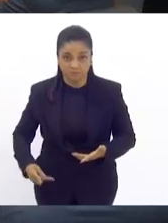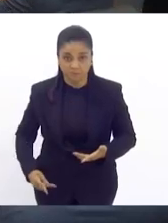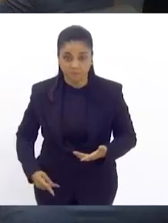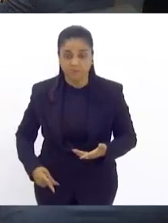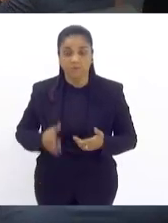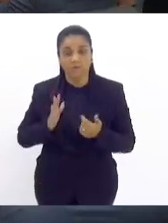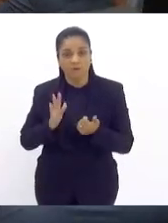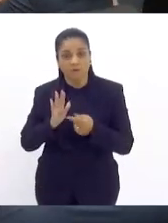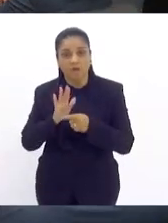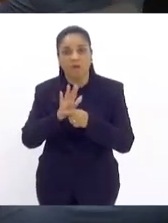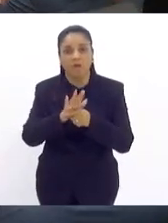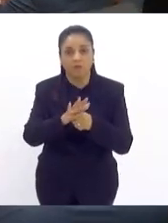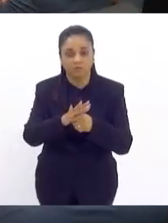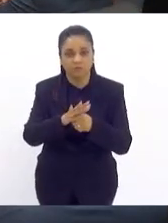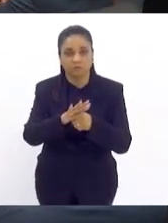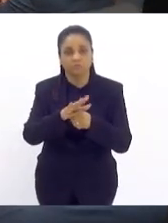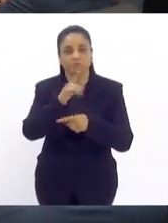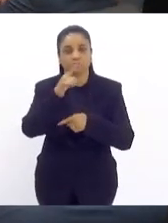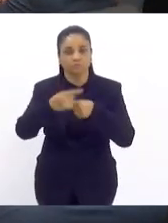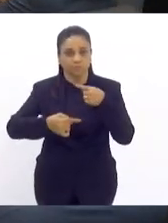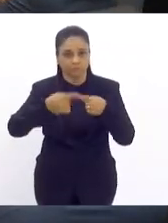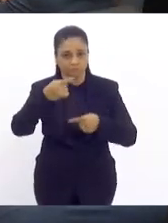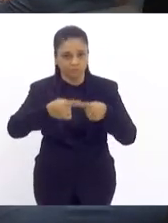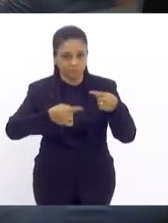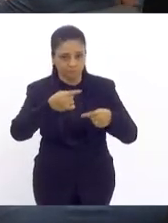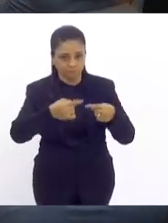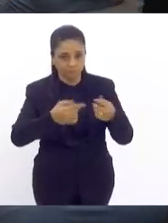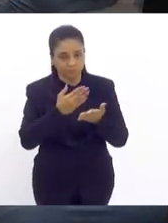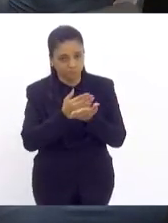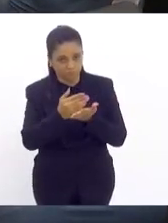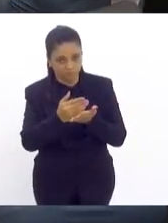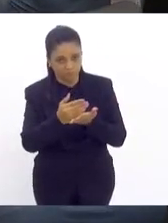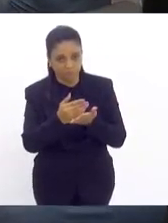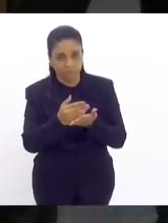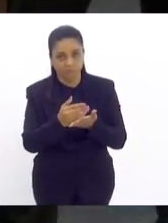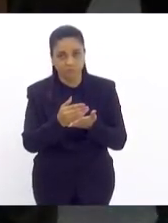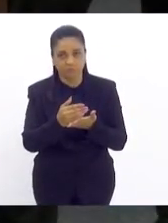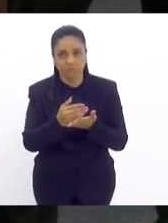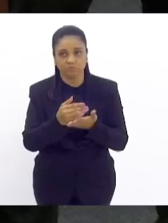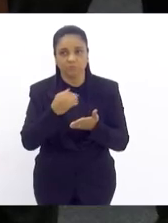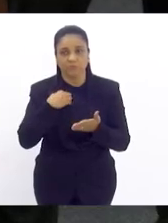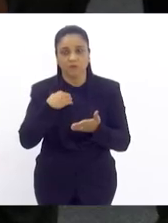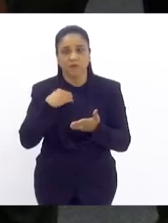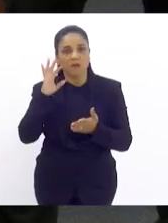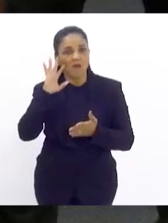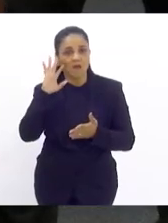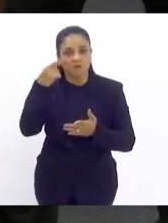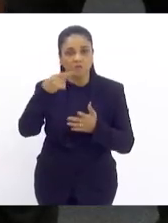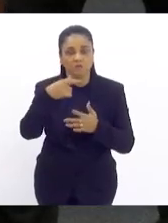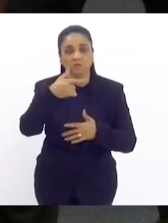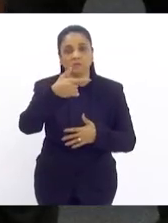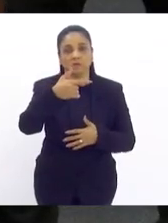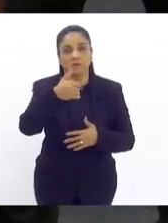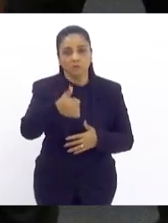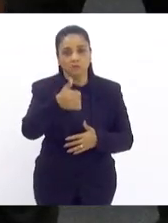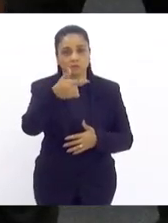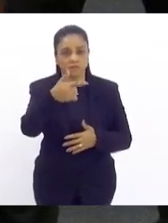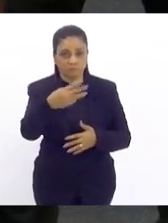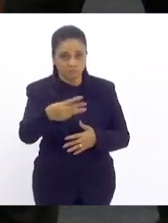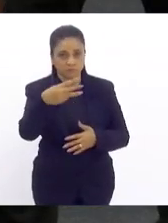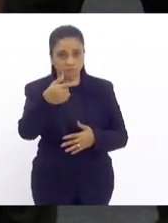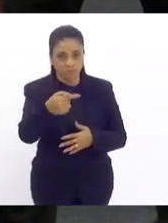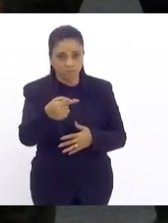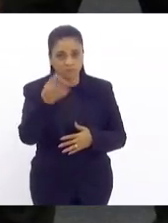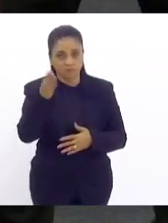com a discussão que teve início a resolução 137 2015 Foi ela